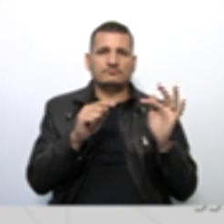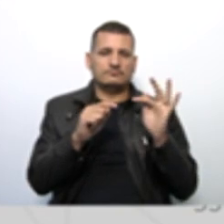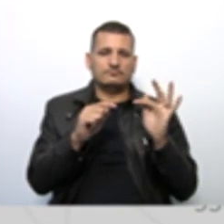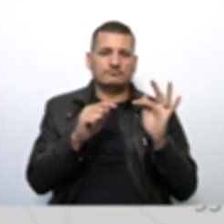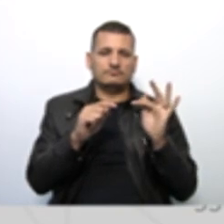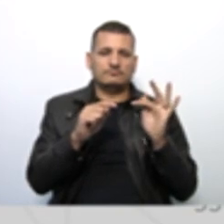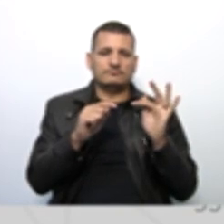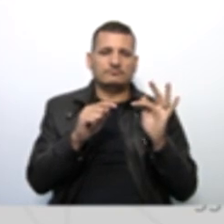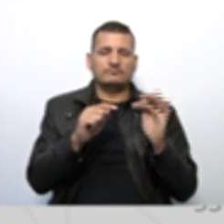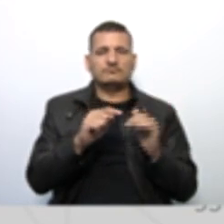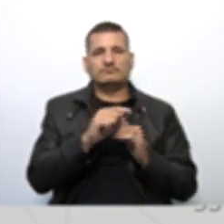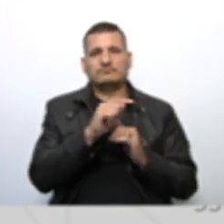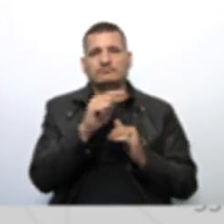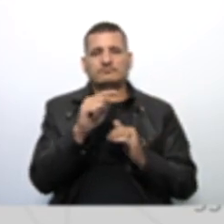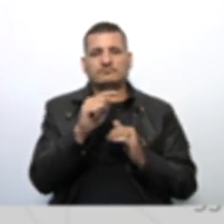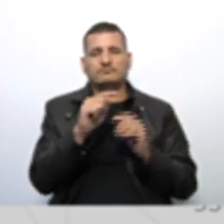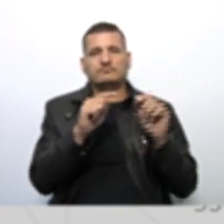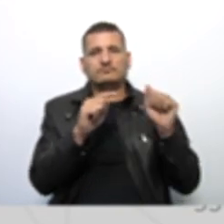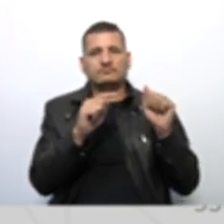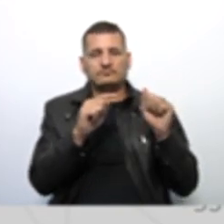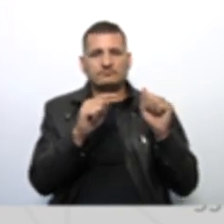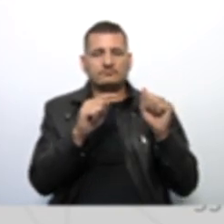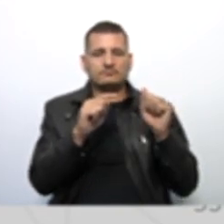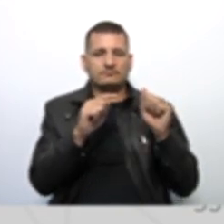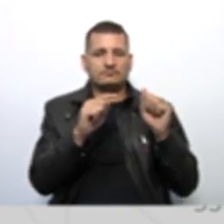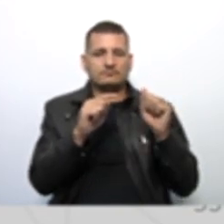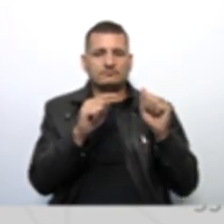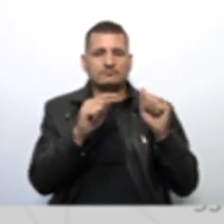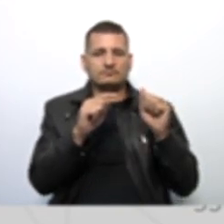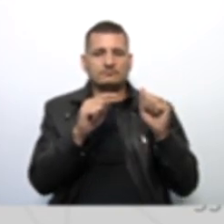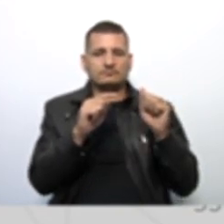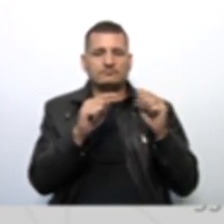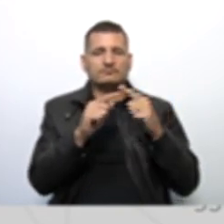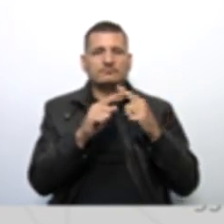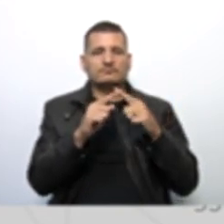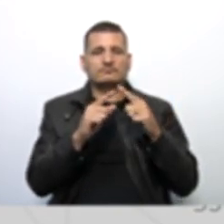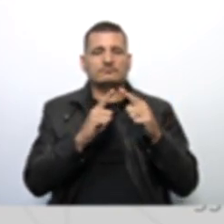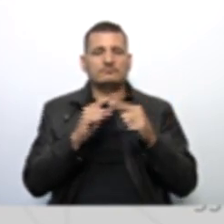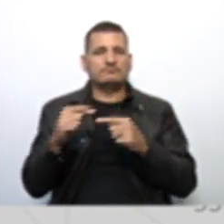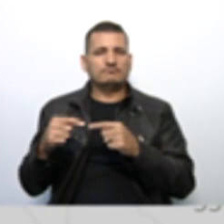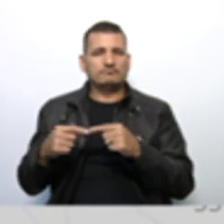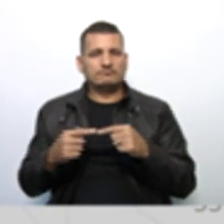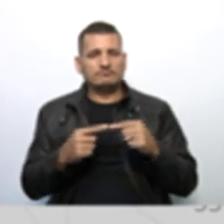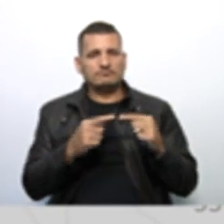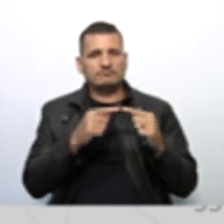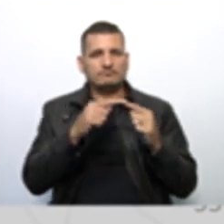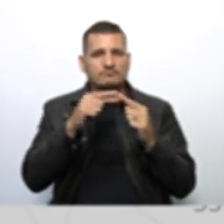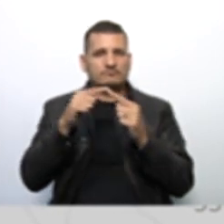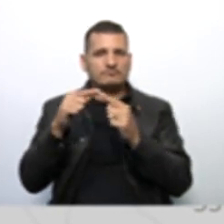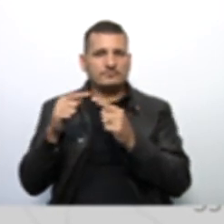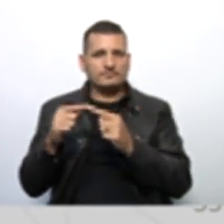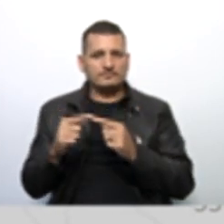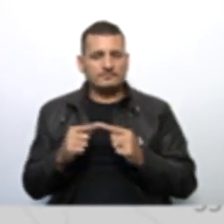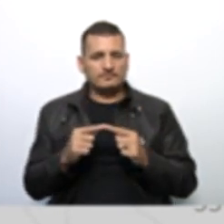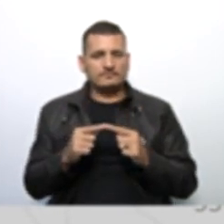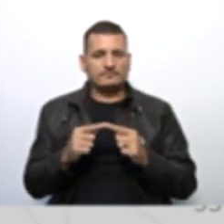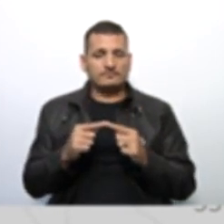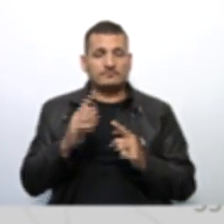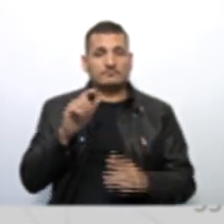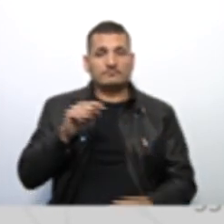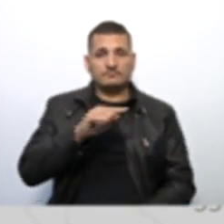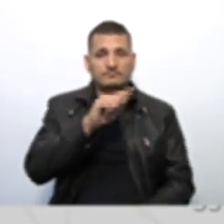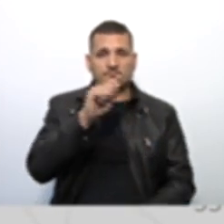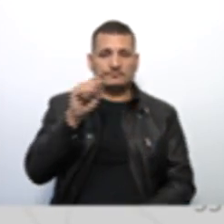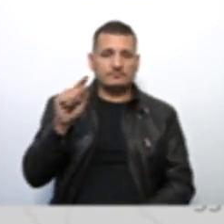e automaticamente também falha da letra A. Por quê? Porque há uma ligação de F com A. Então, a ligação em anel é